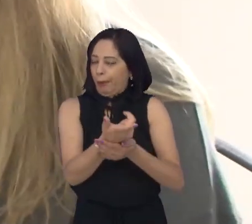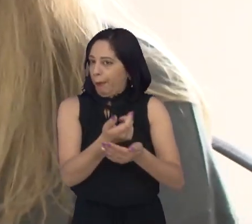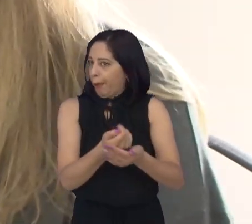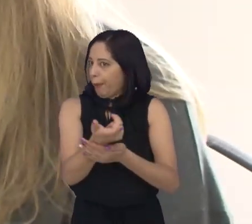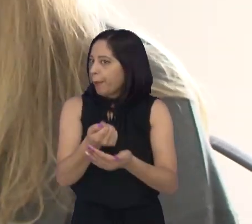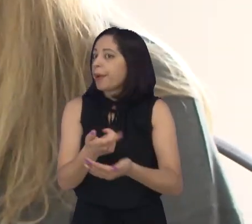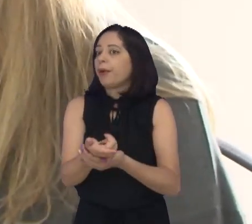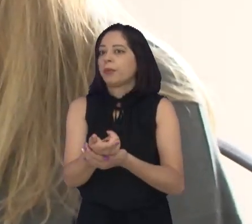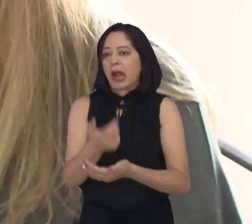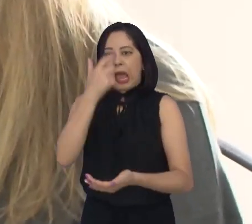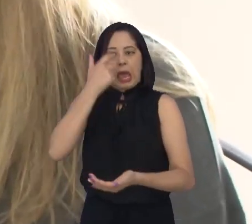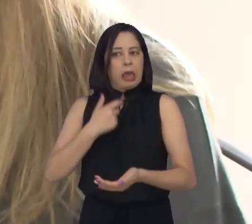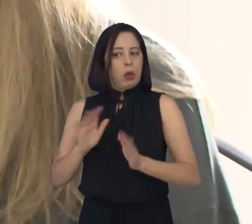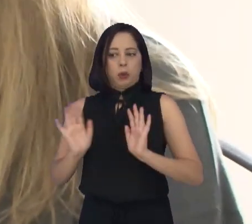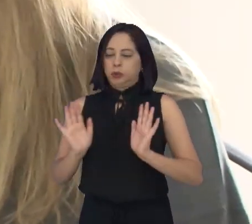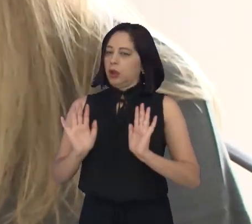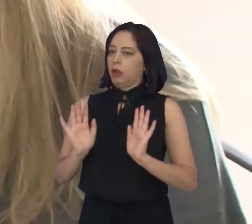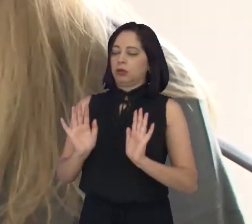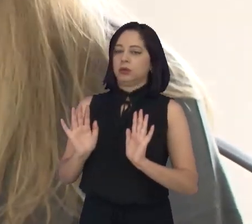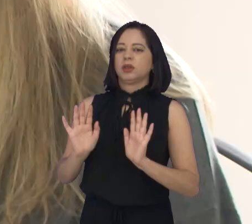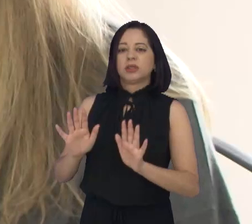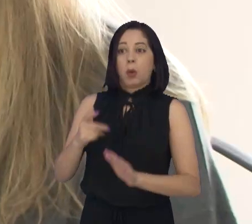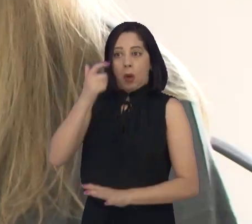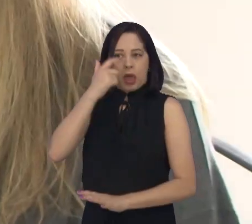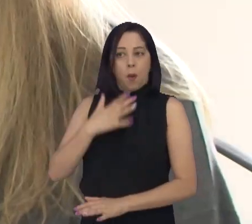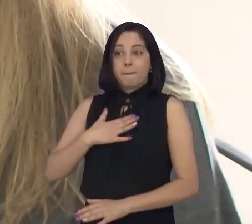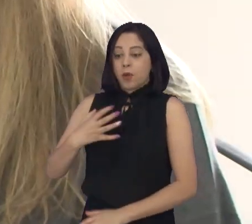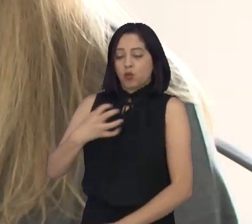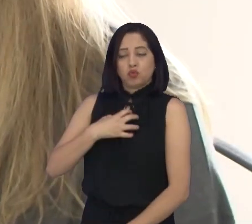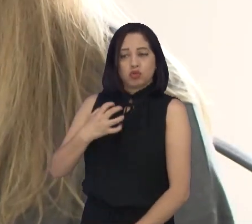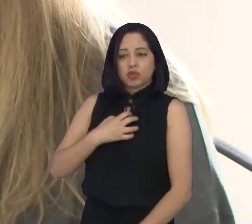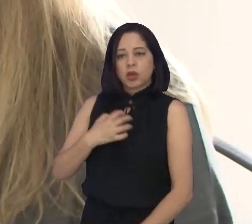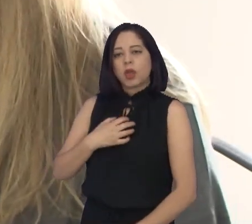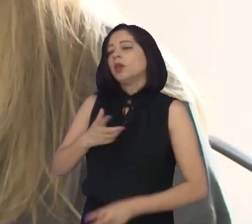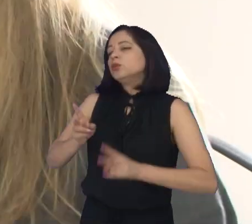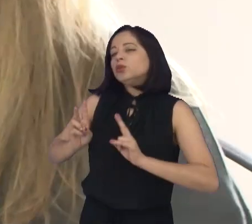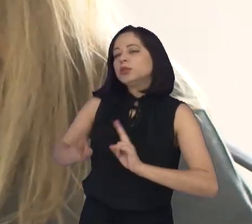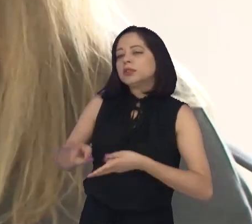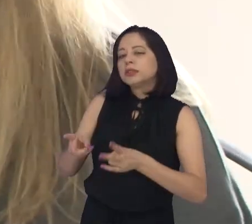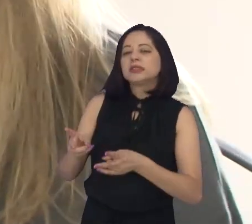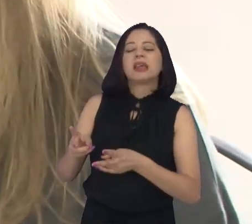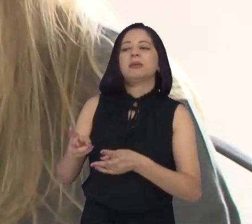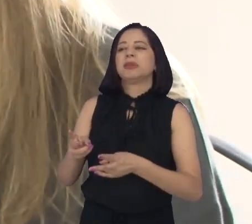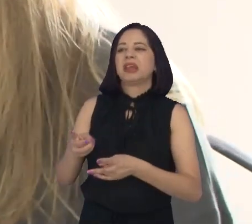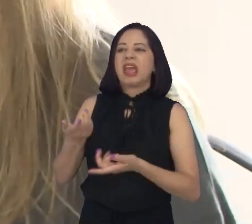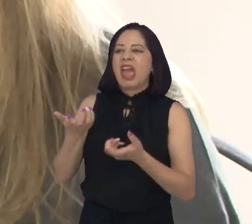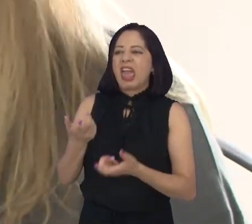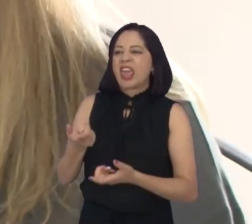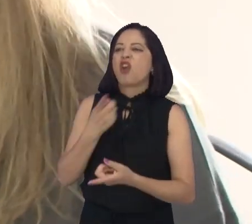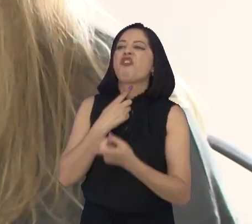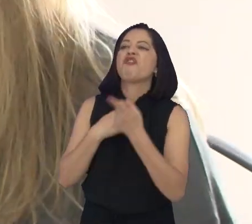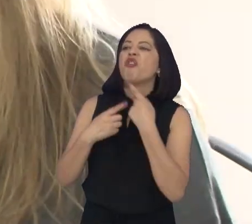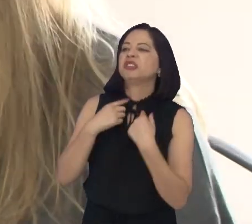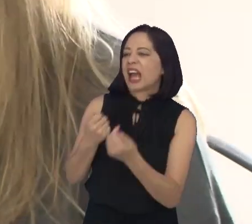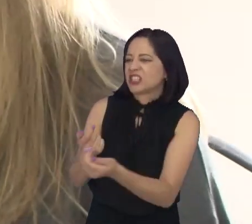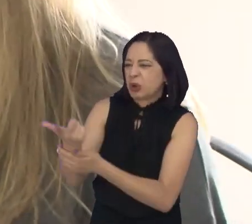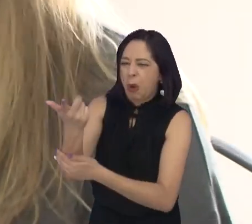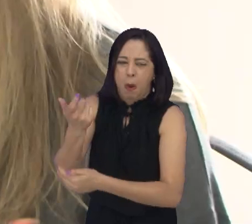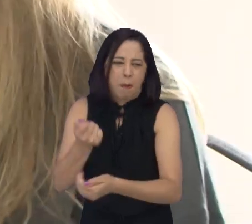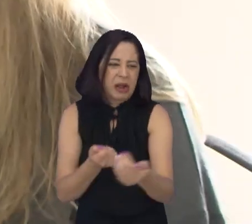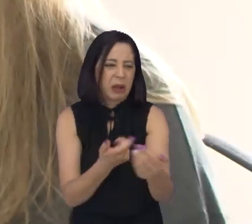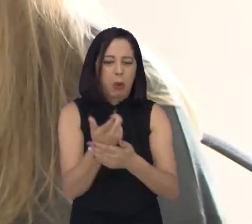consumir mais. Então, eu nunca tive muito essa vontade de compras